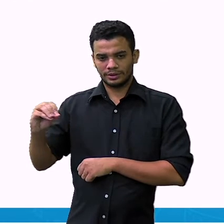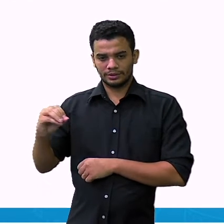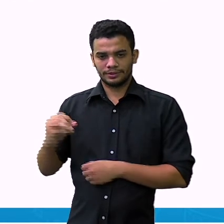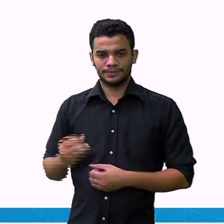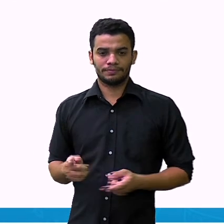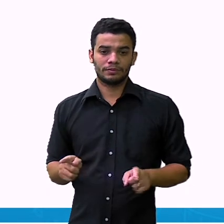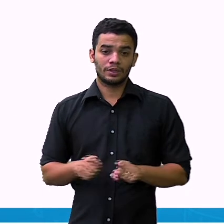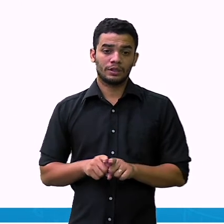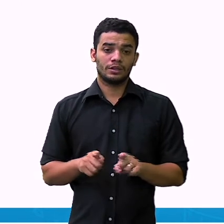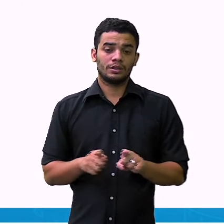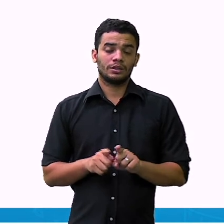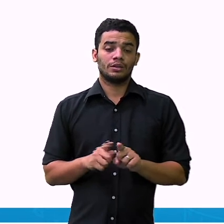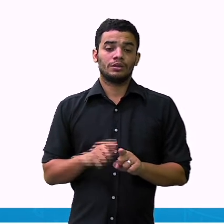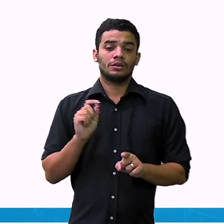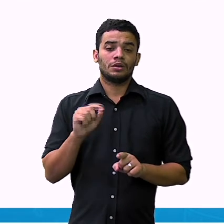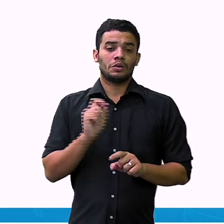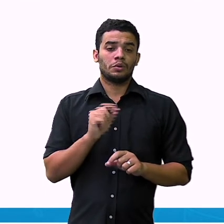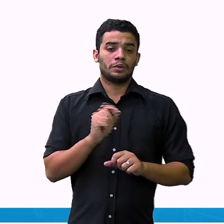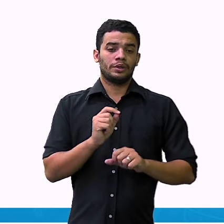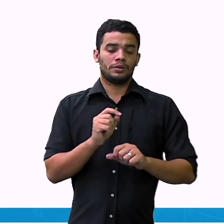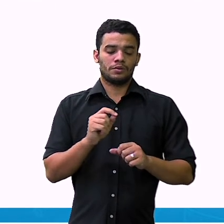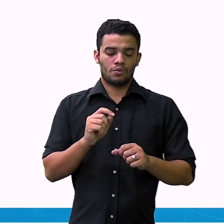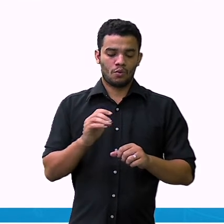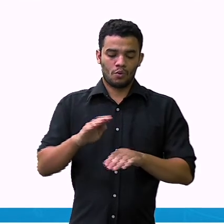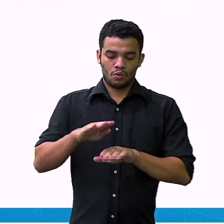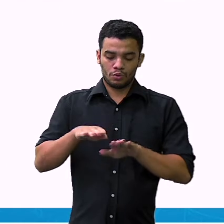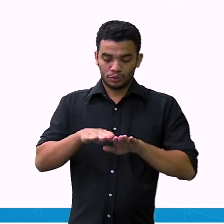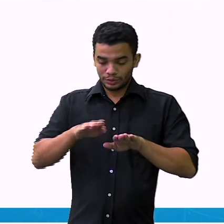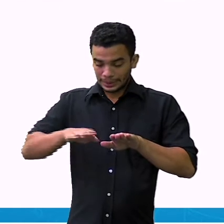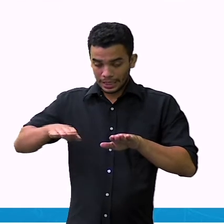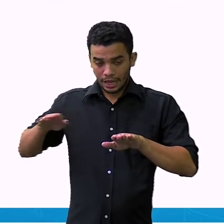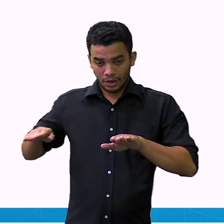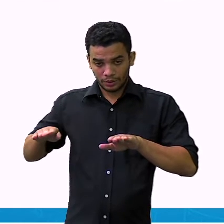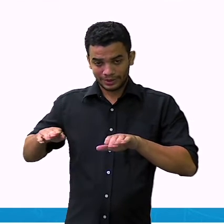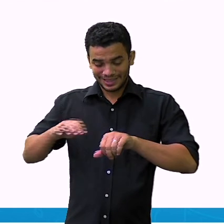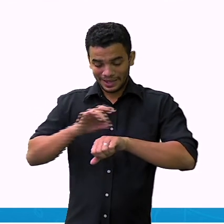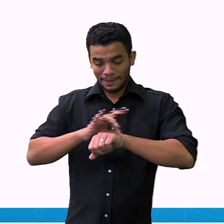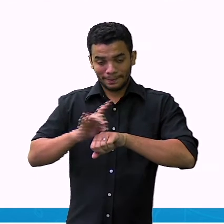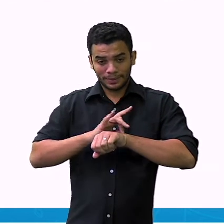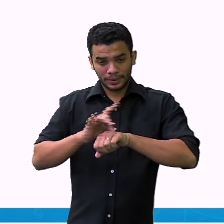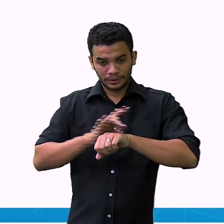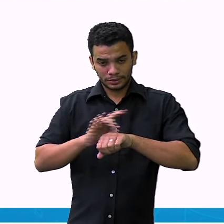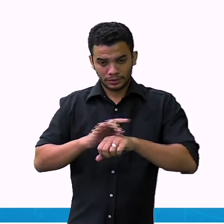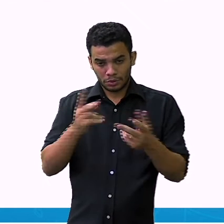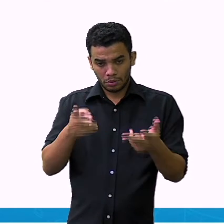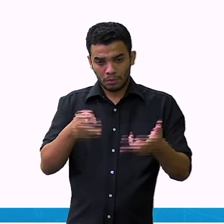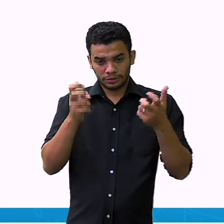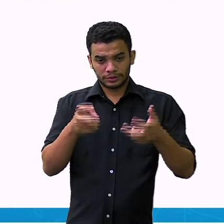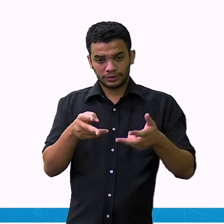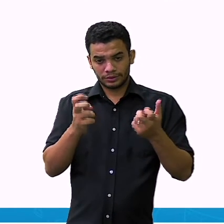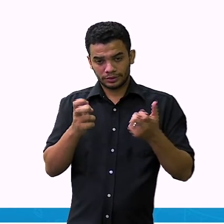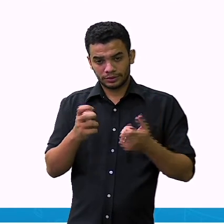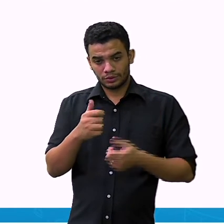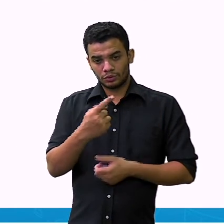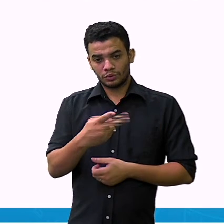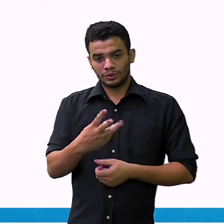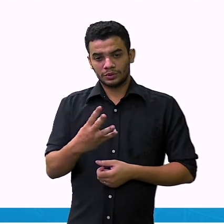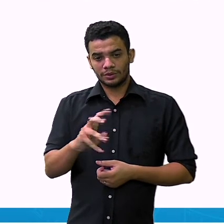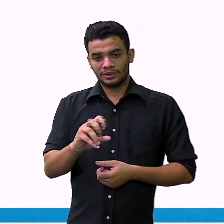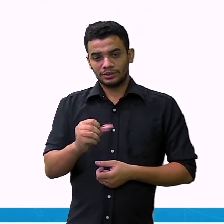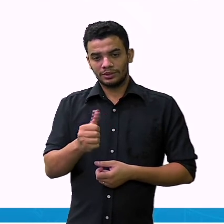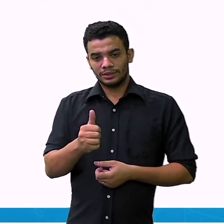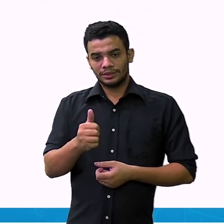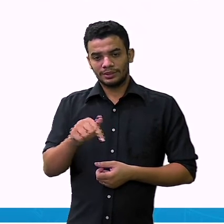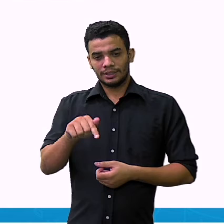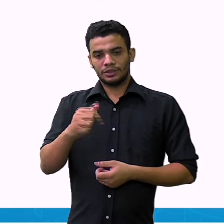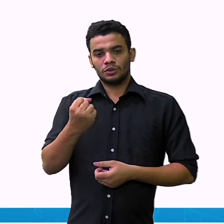preto também está faltando o total. Vamos contar? 1, 2, 3, 4, 5, 6,